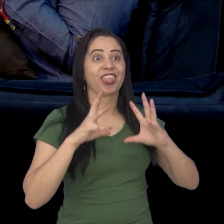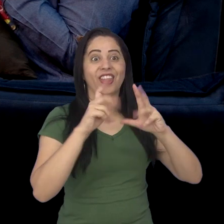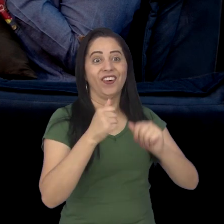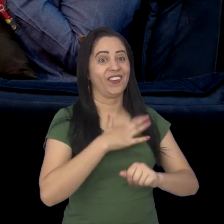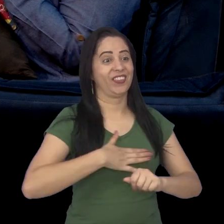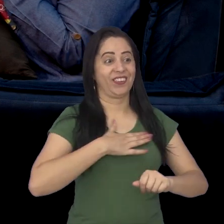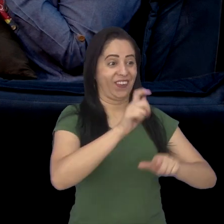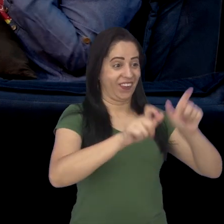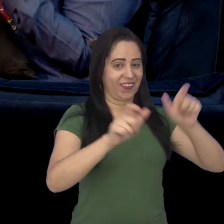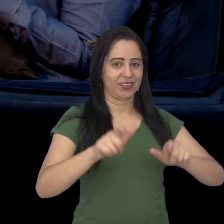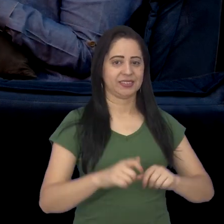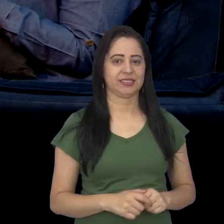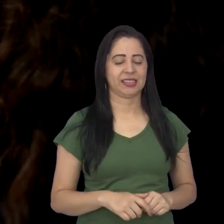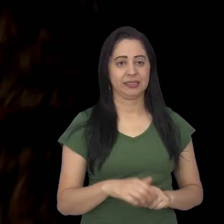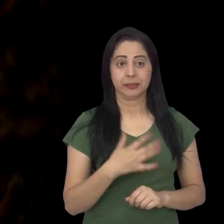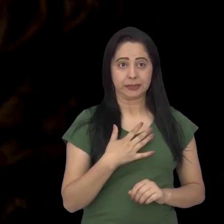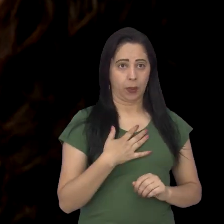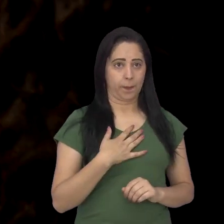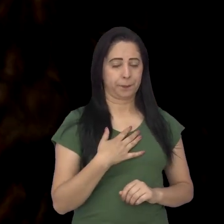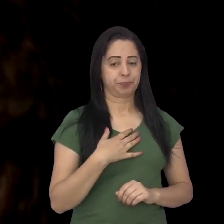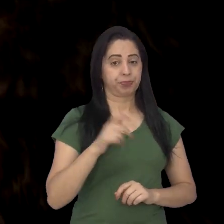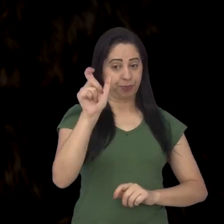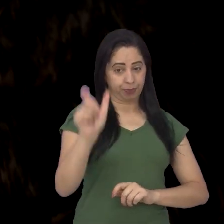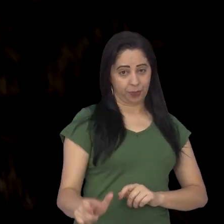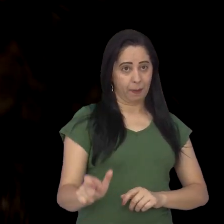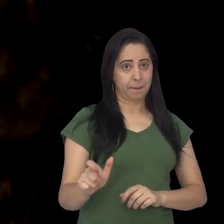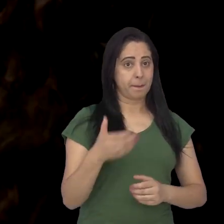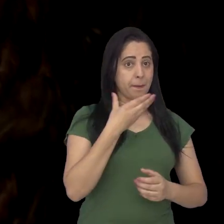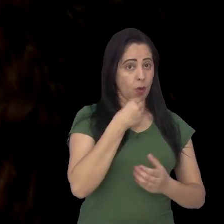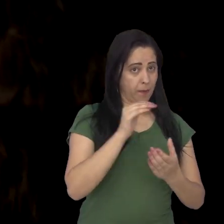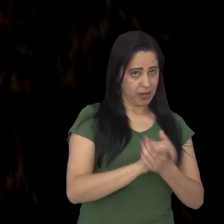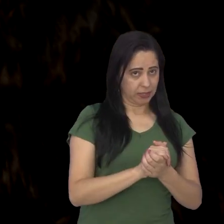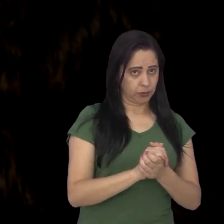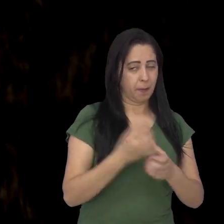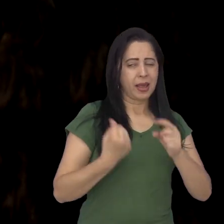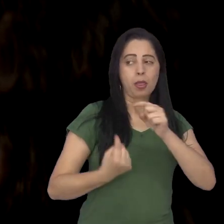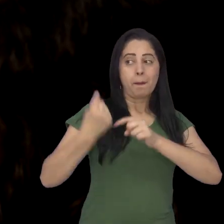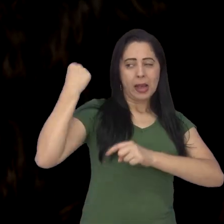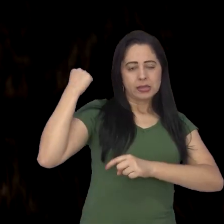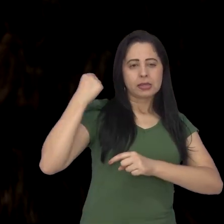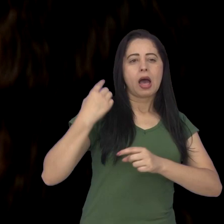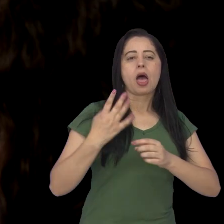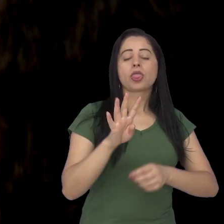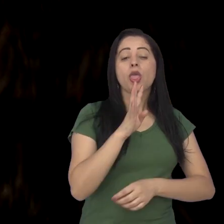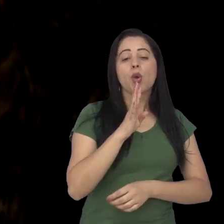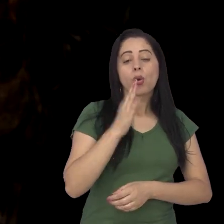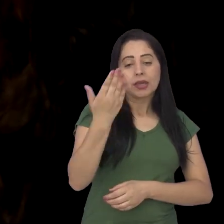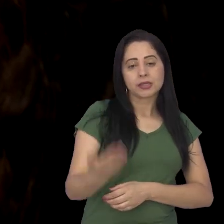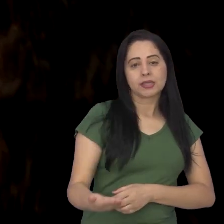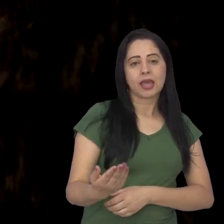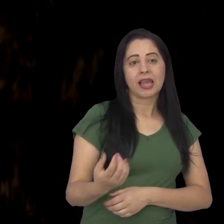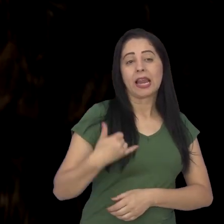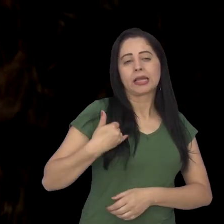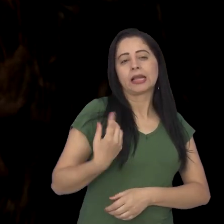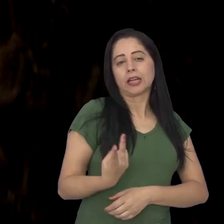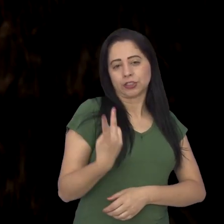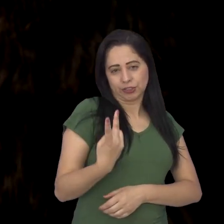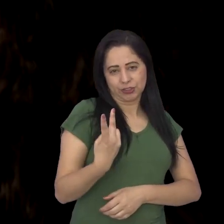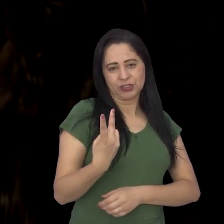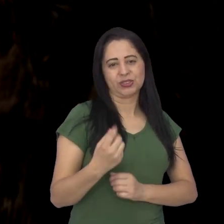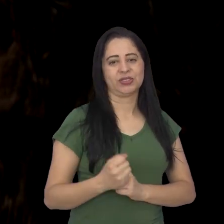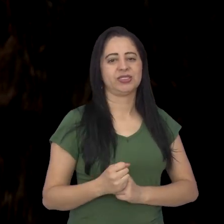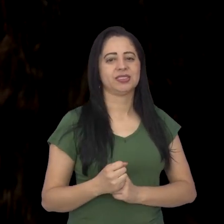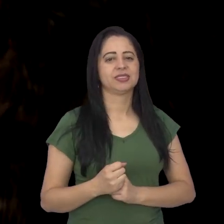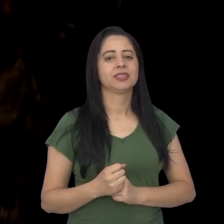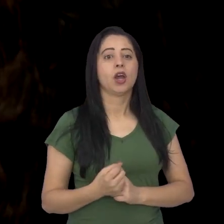gosta. Adoro. Eu conheci meu marido quando eu tinha 2 anos. Na realidade, acho que ele me conheceu, né? Porque eu não lembro. Ele fala que